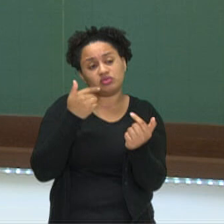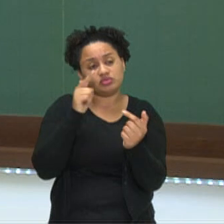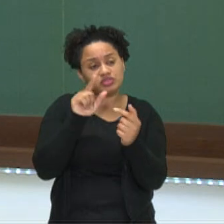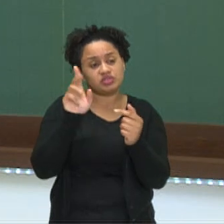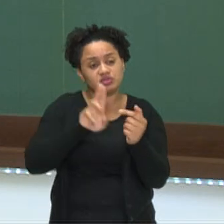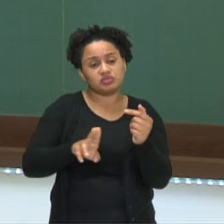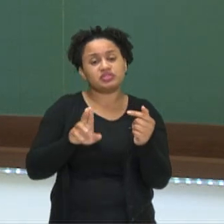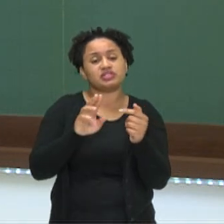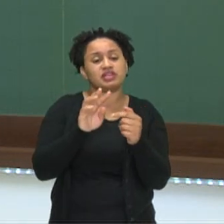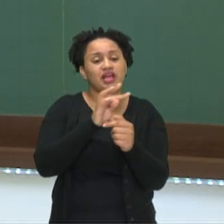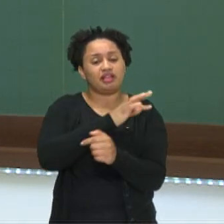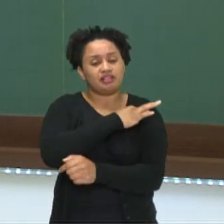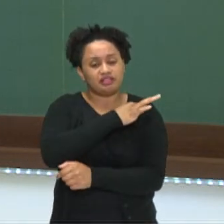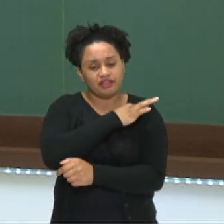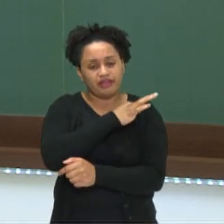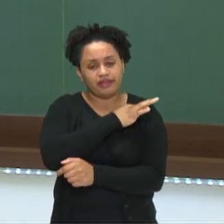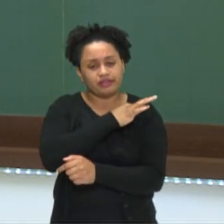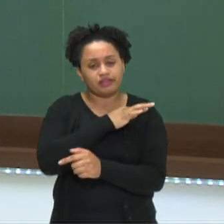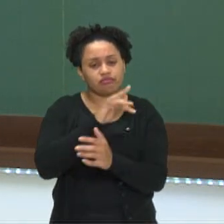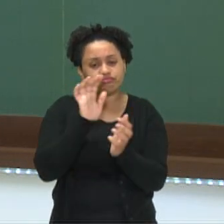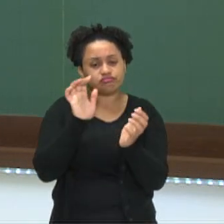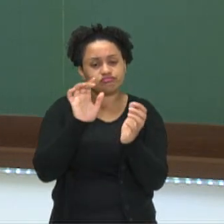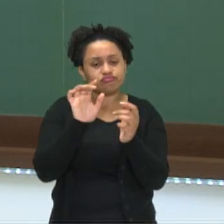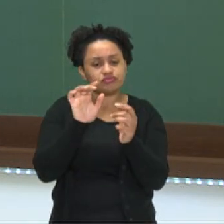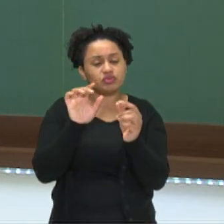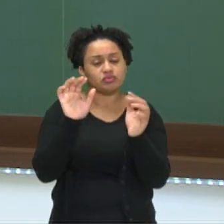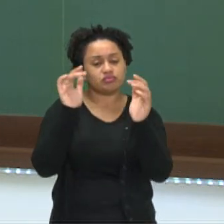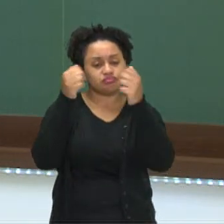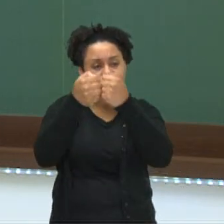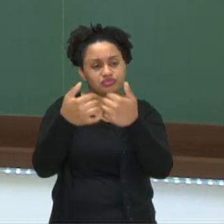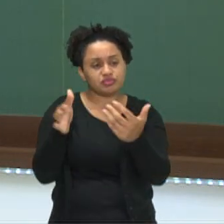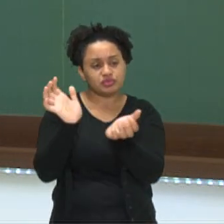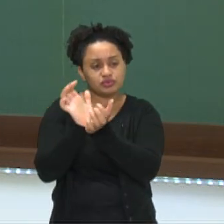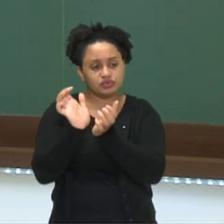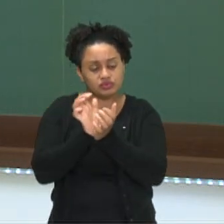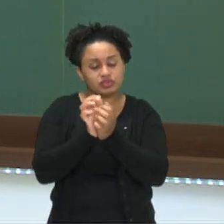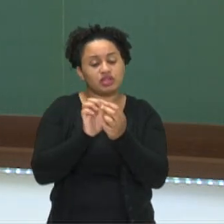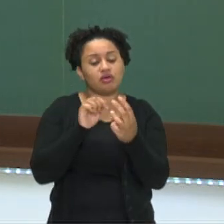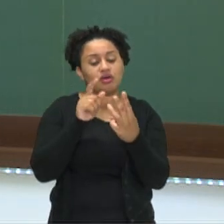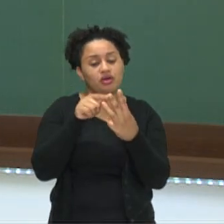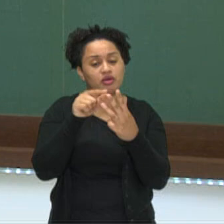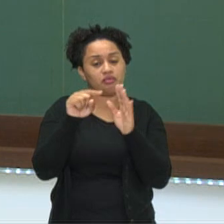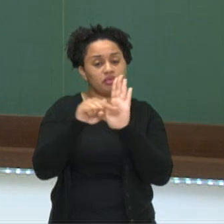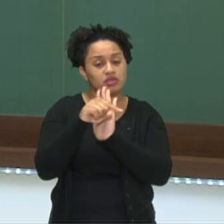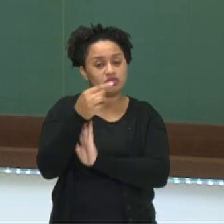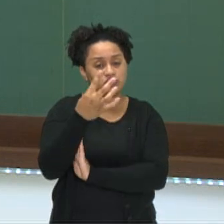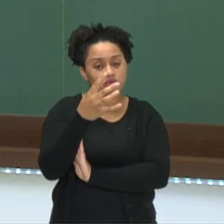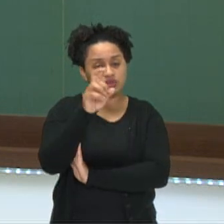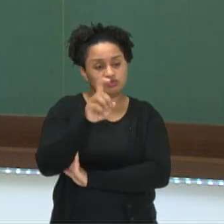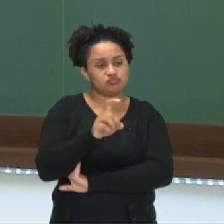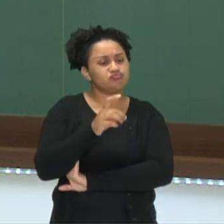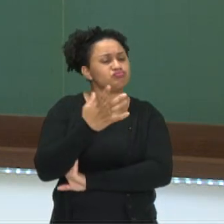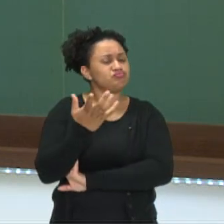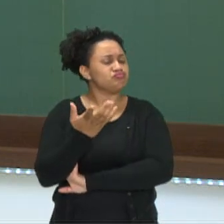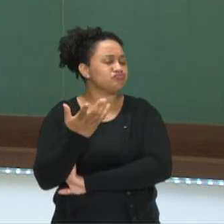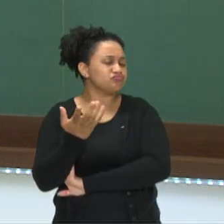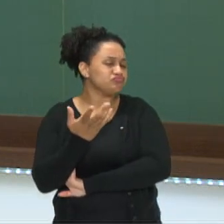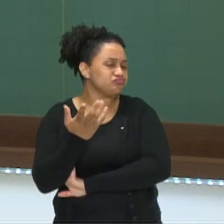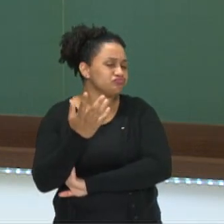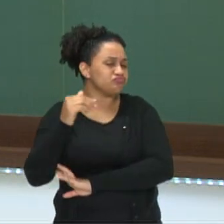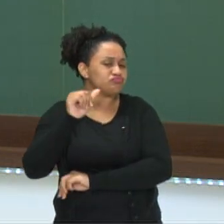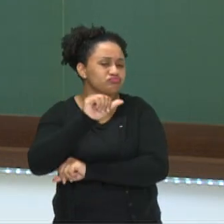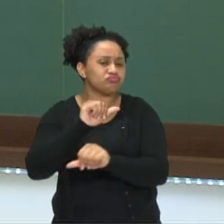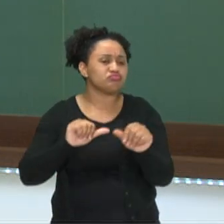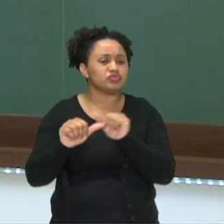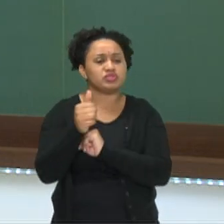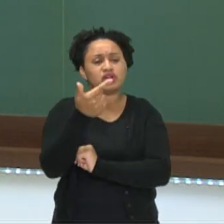a técnica da fatoração por agrupamento? Ou seja, mexer um pouquinho nesse menos 4x aqui, transformar ele